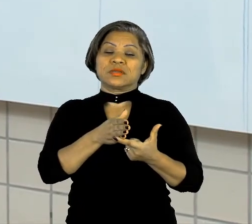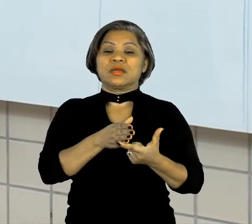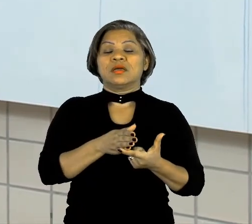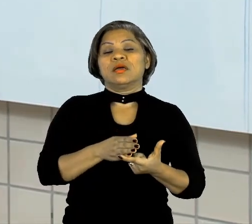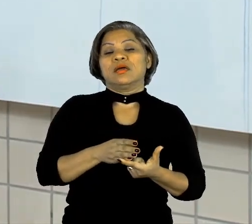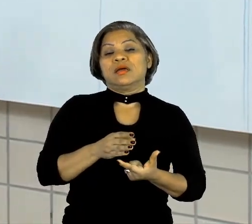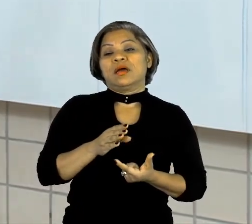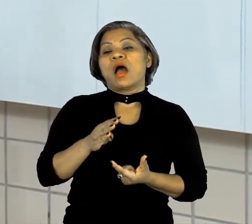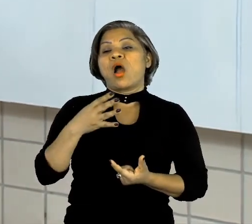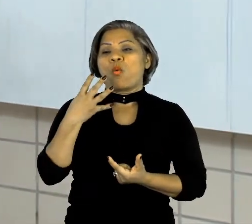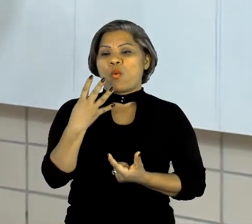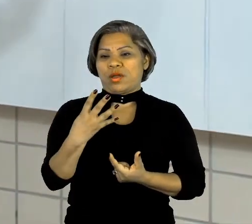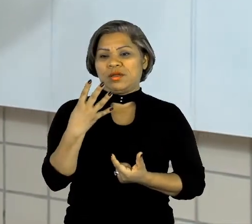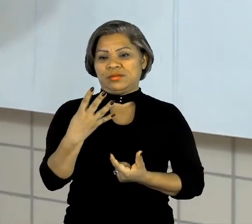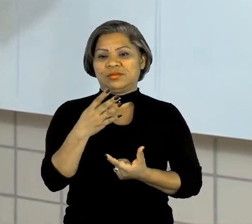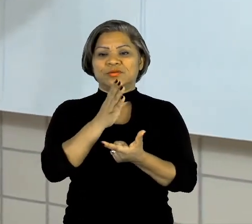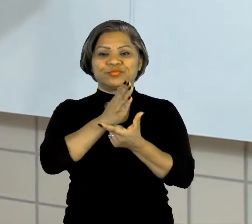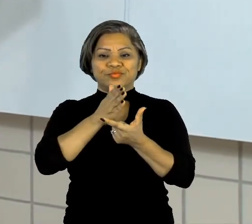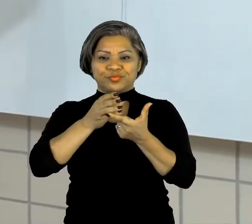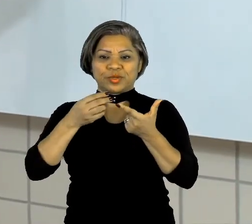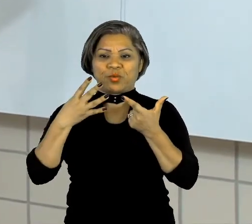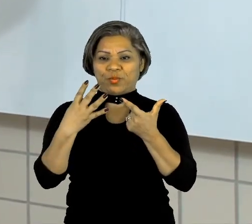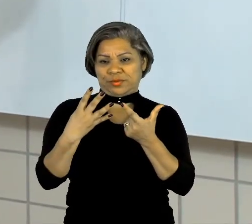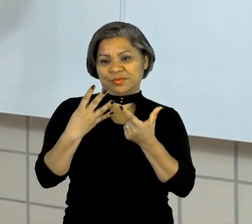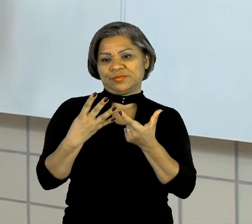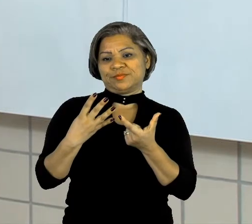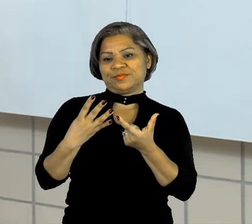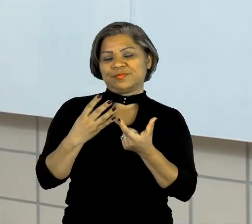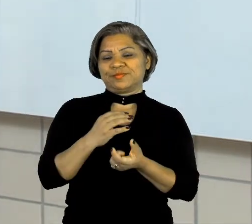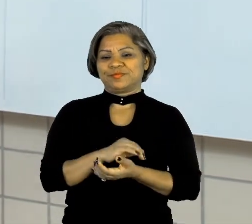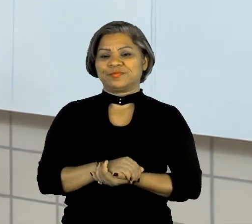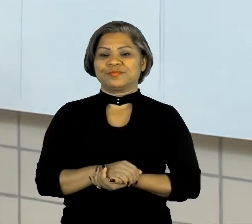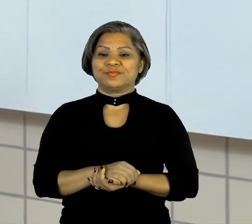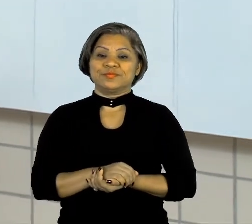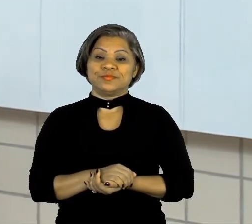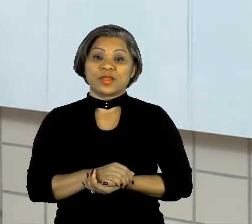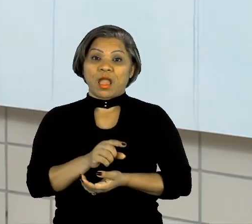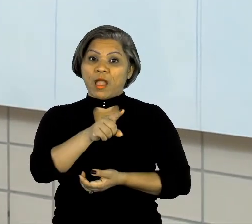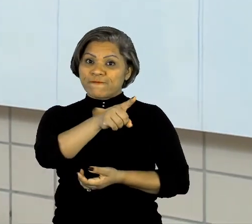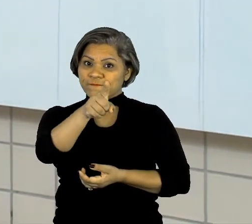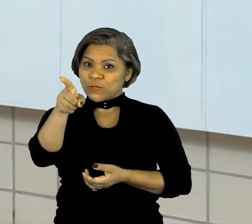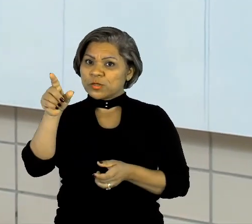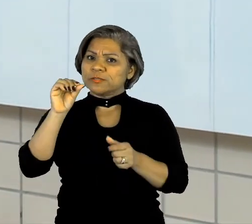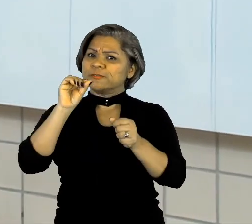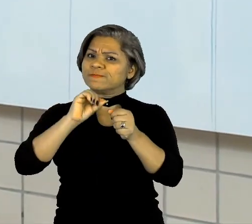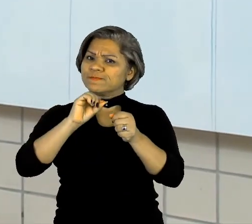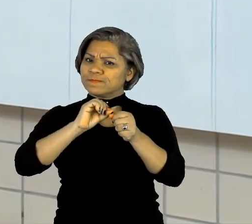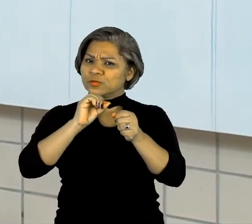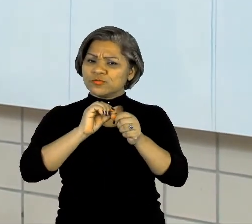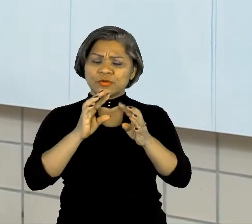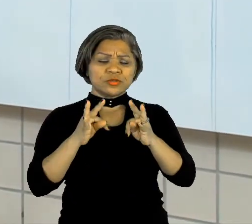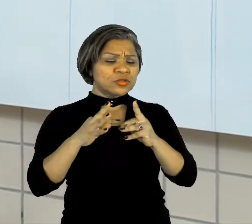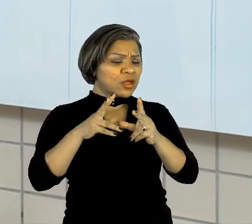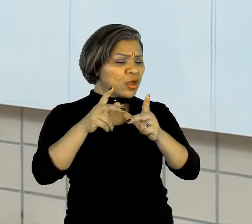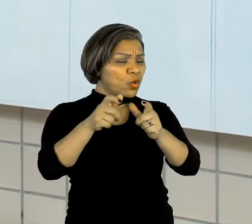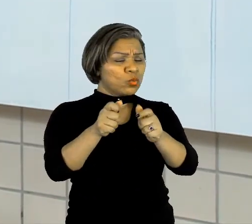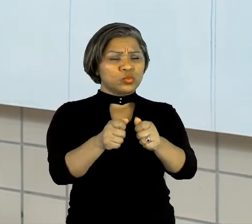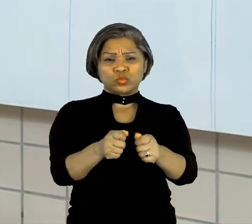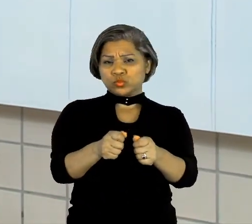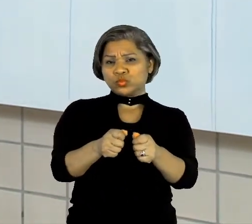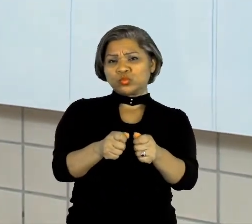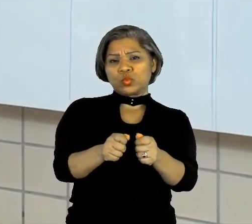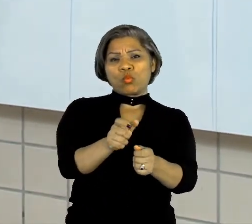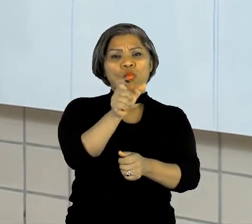Borboletas. 4 sílabas. Vocês vão fazer isso, criança, com todas as palavrinhas.